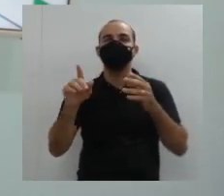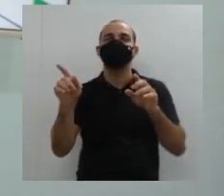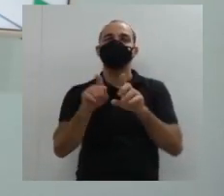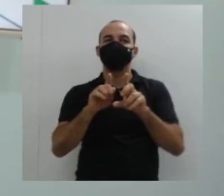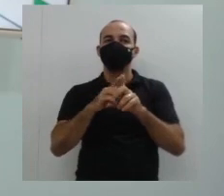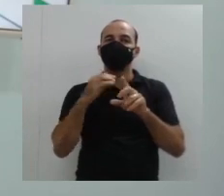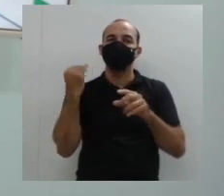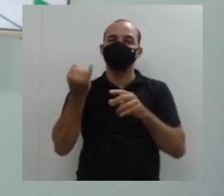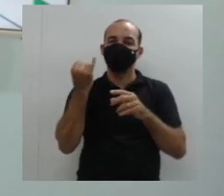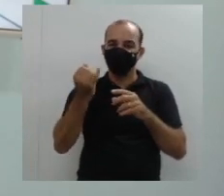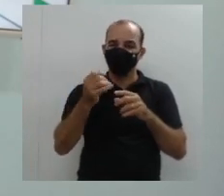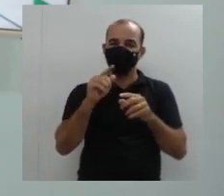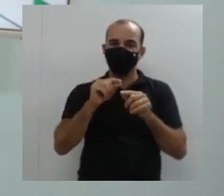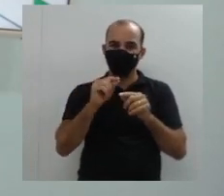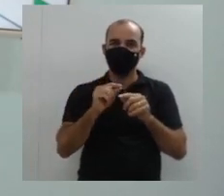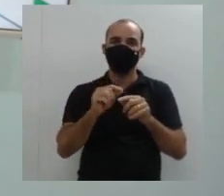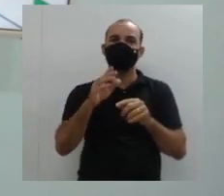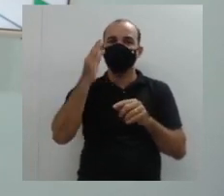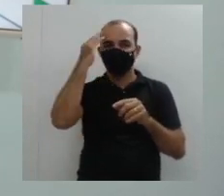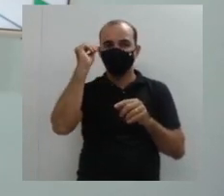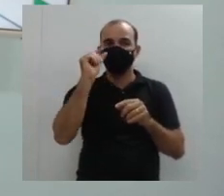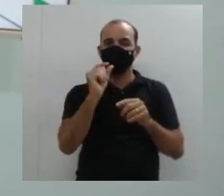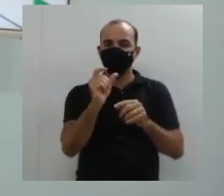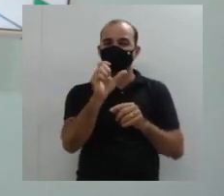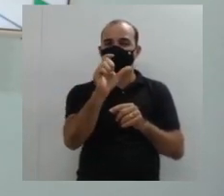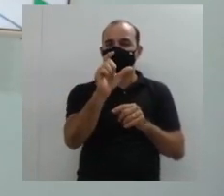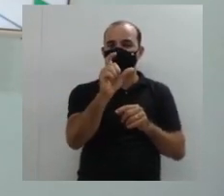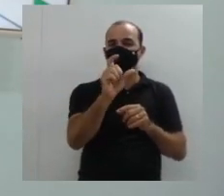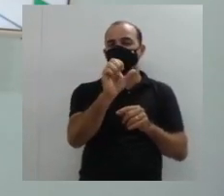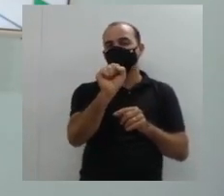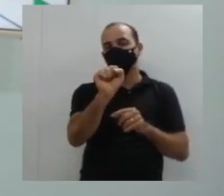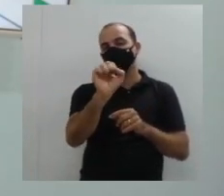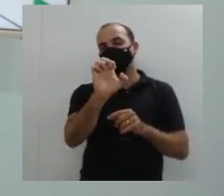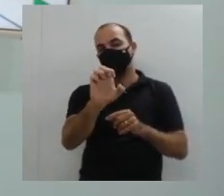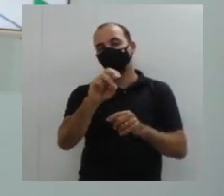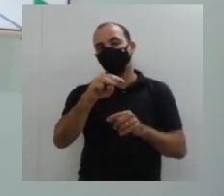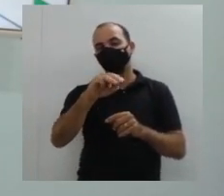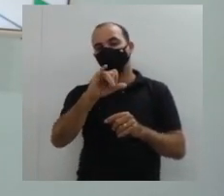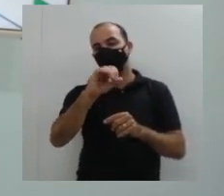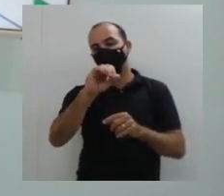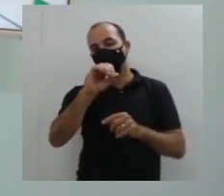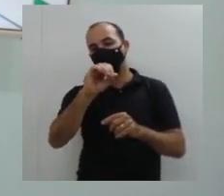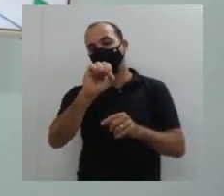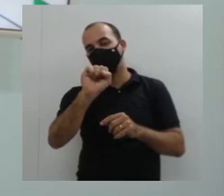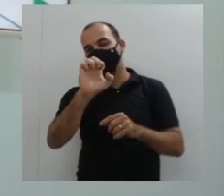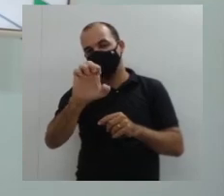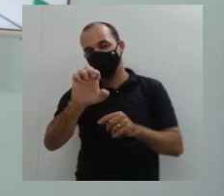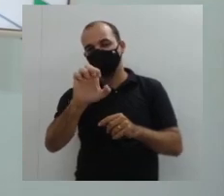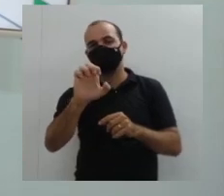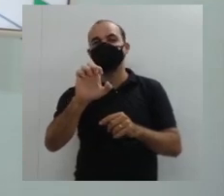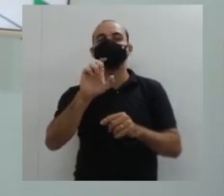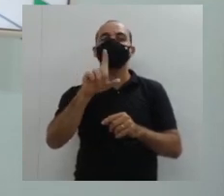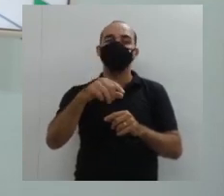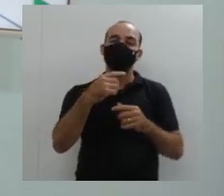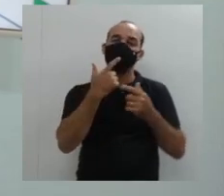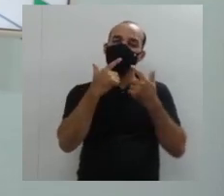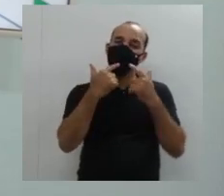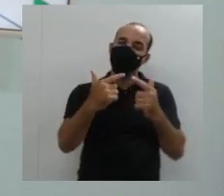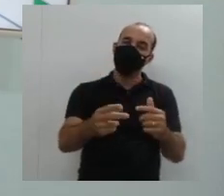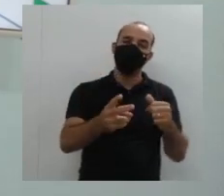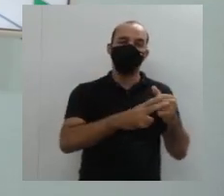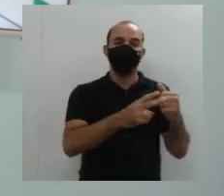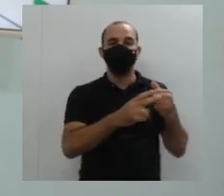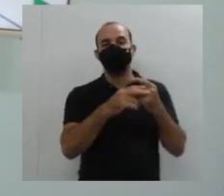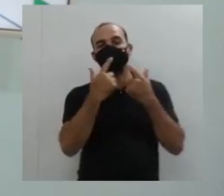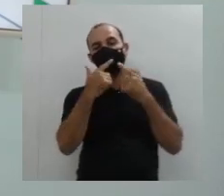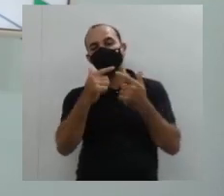quê? A semiose é você trabalhar com várias linguagens, a linguagem verbal, a linguagem não verbal. E